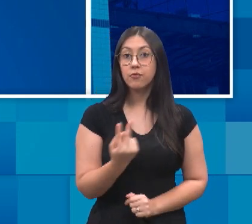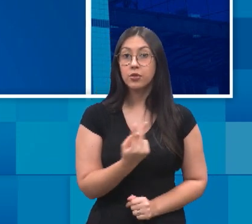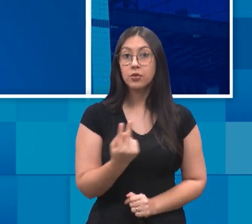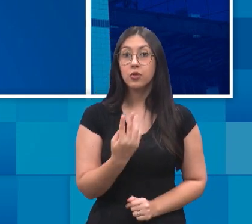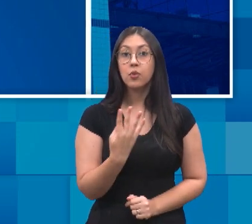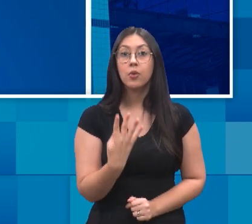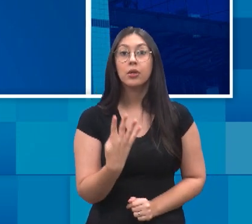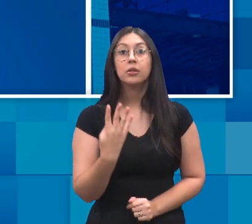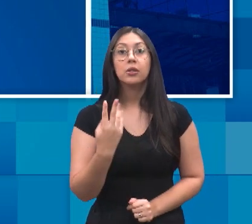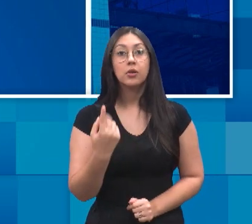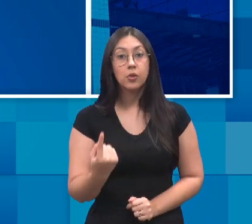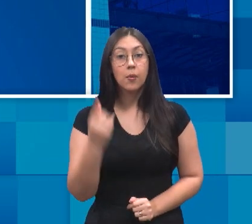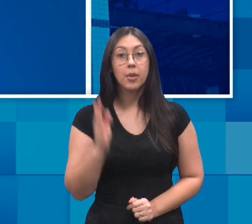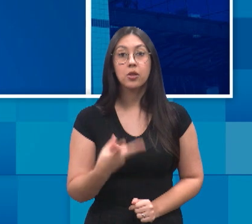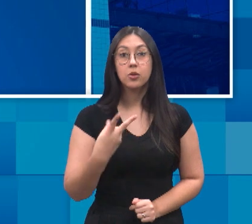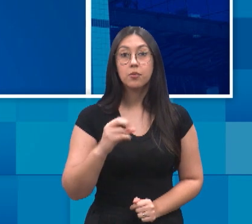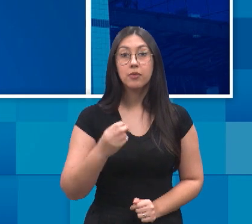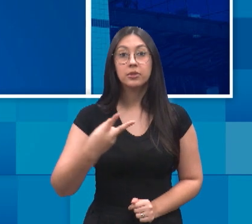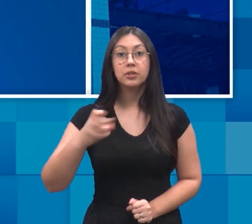2241/2025. Projeto de lei número